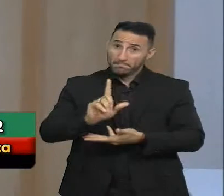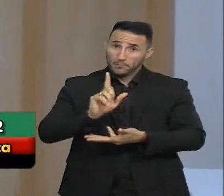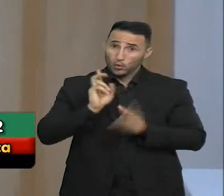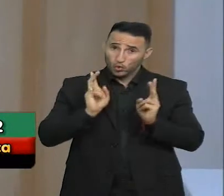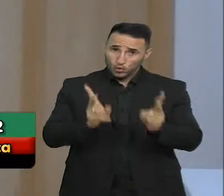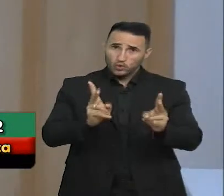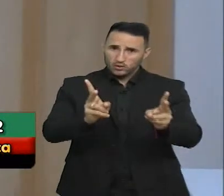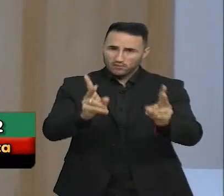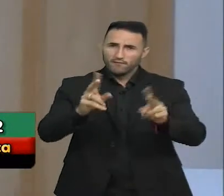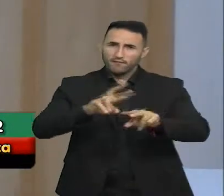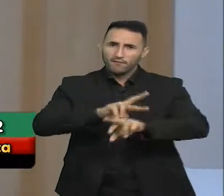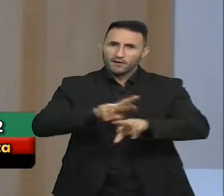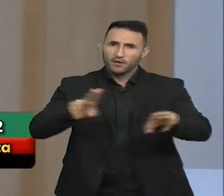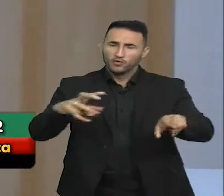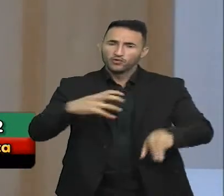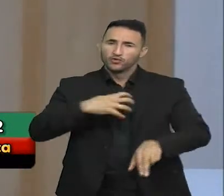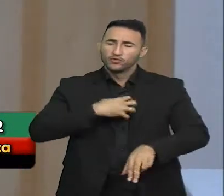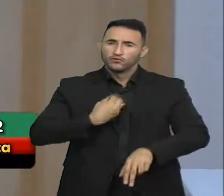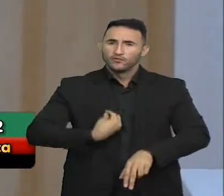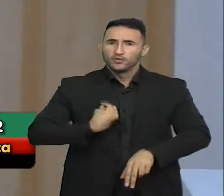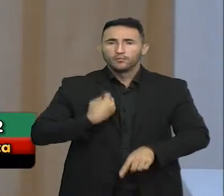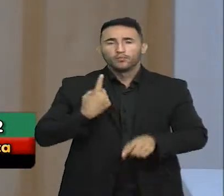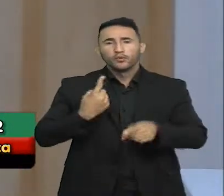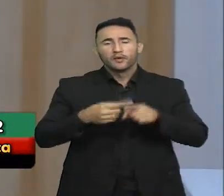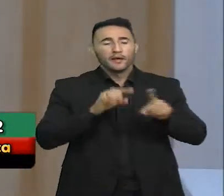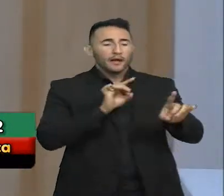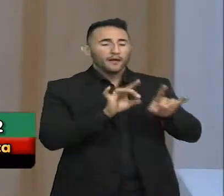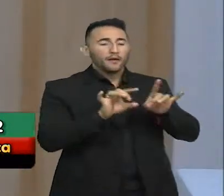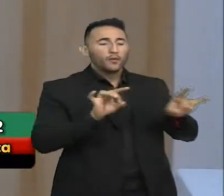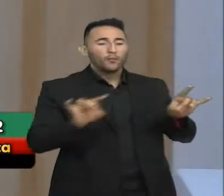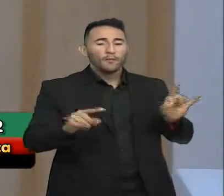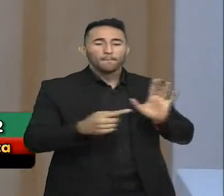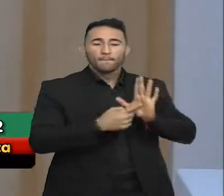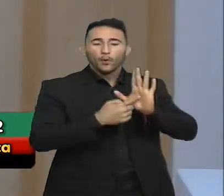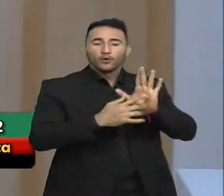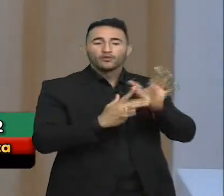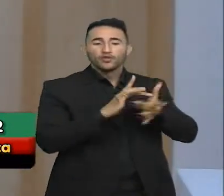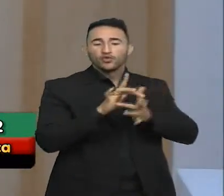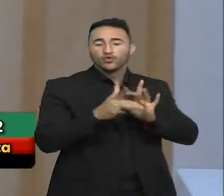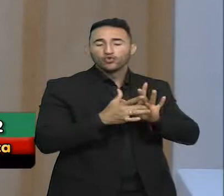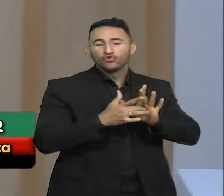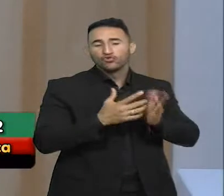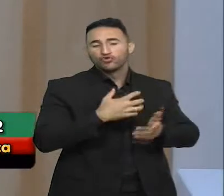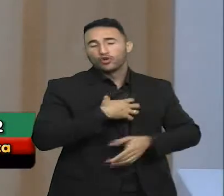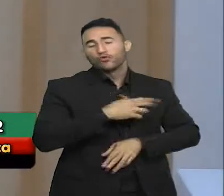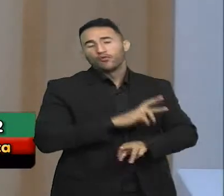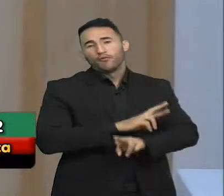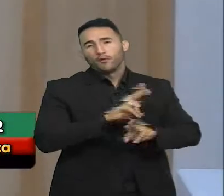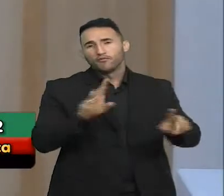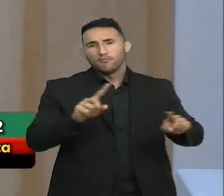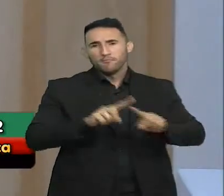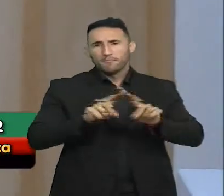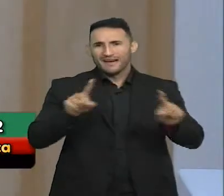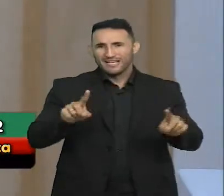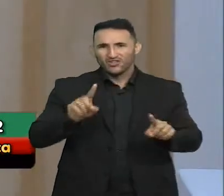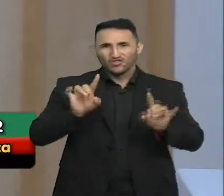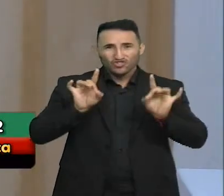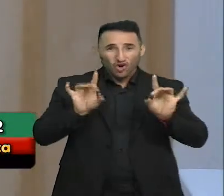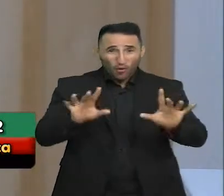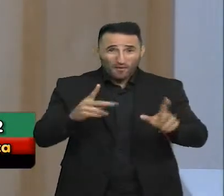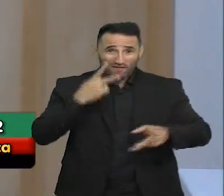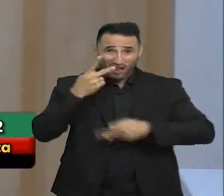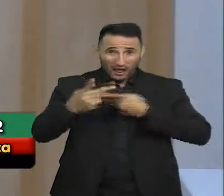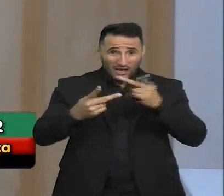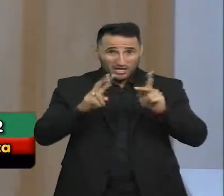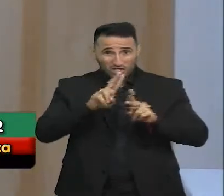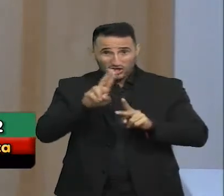tantas formas de existência, porque cada um traz ele de uma forma, né, de existir. E a gente não está aqui para só isso, só para falar de